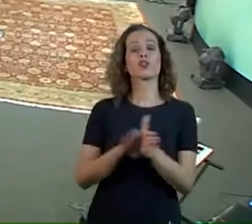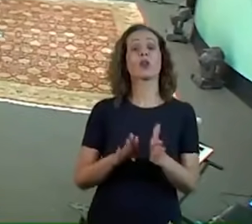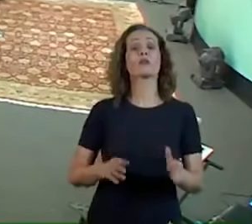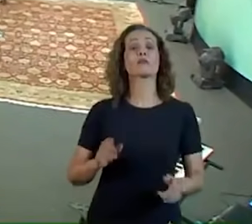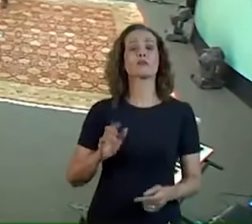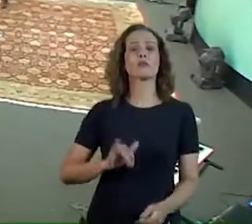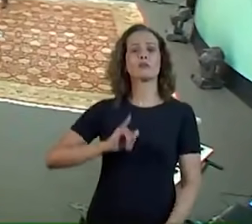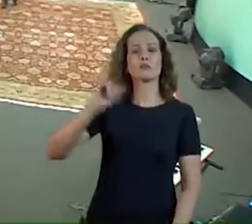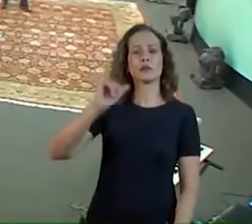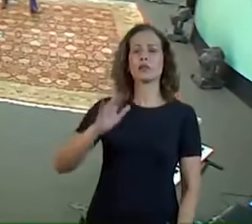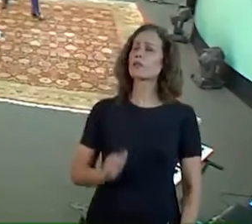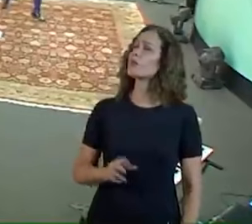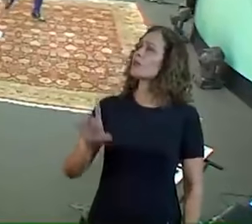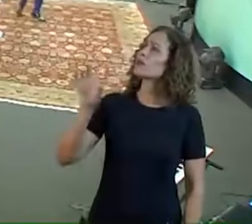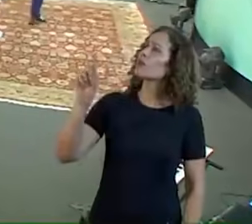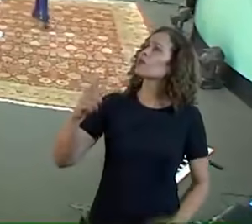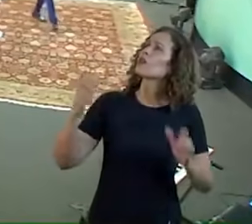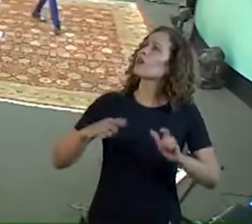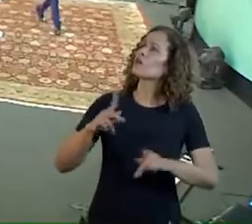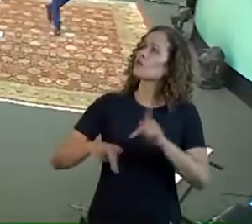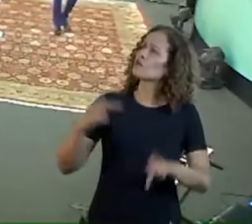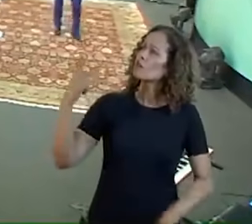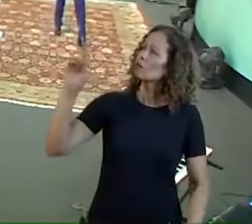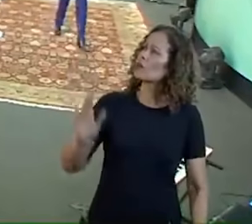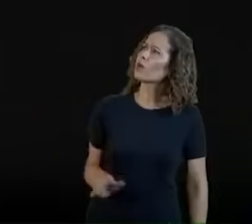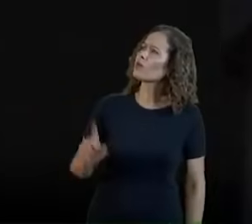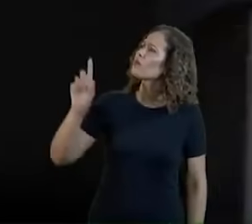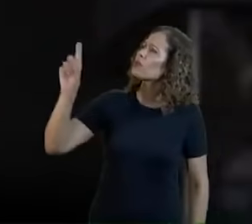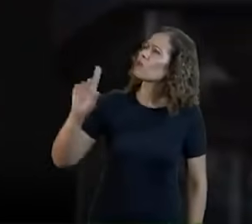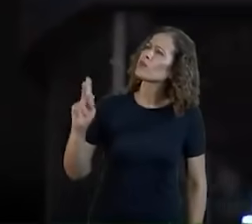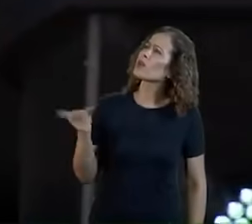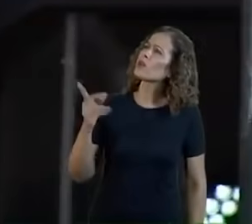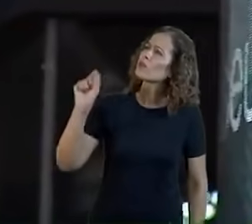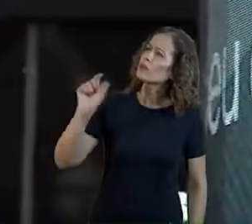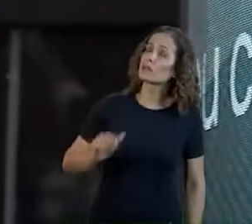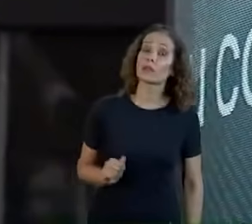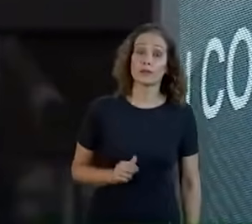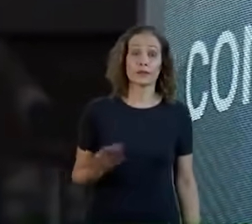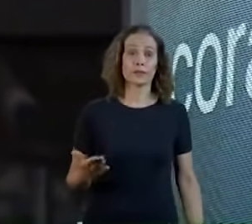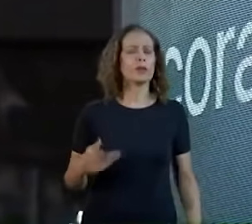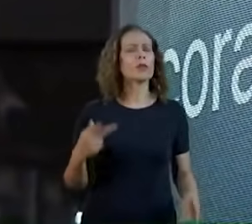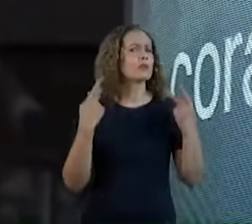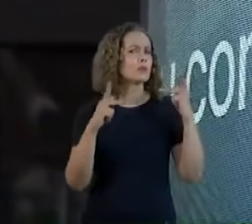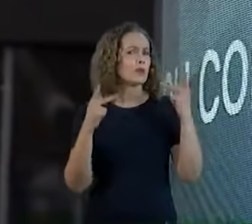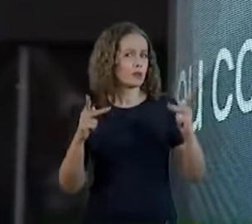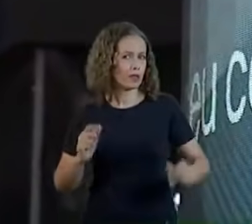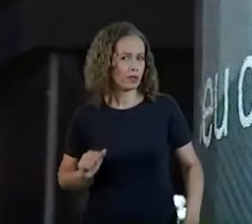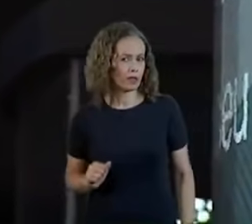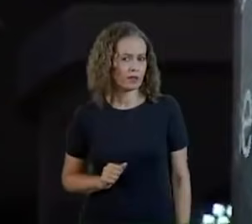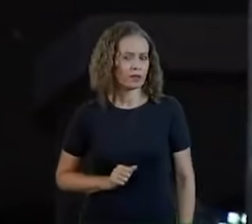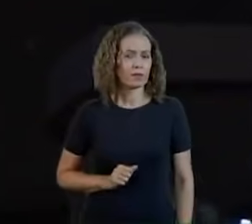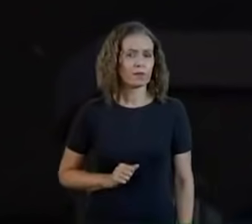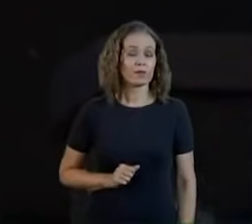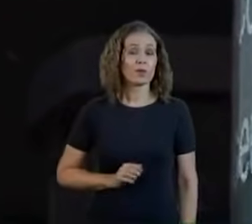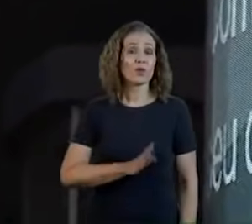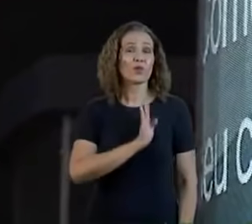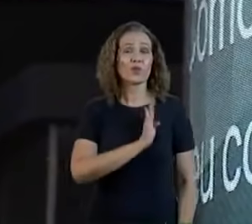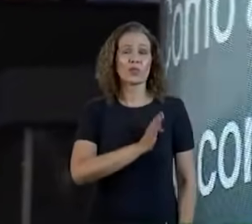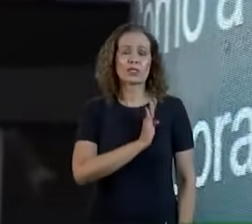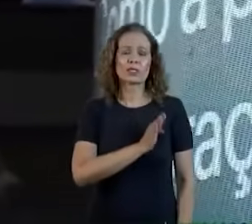povo? Deus, cadê o teu povo? Deus, o que está acontecendo? E para pregar? E o coração desse